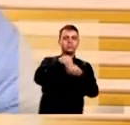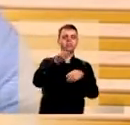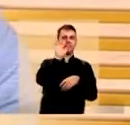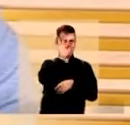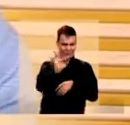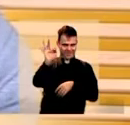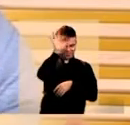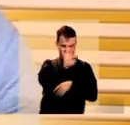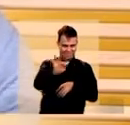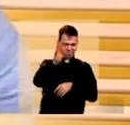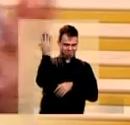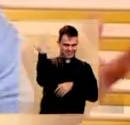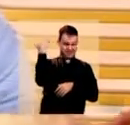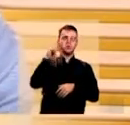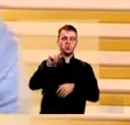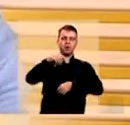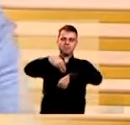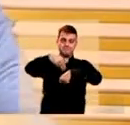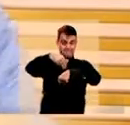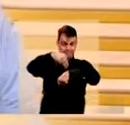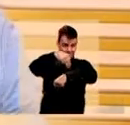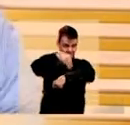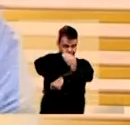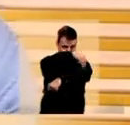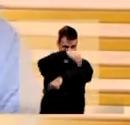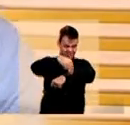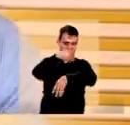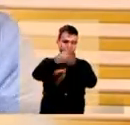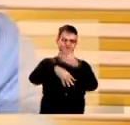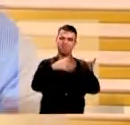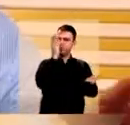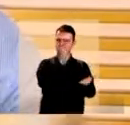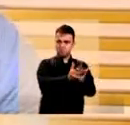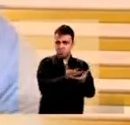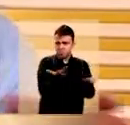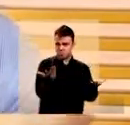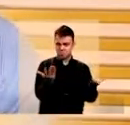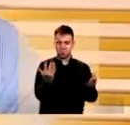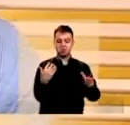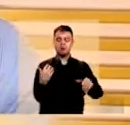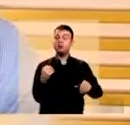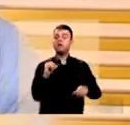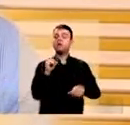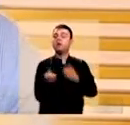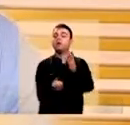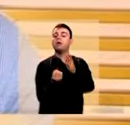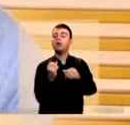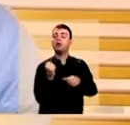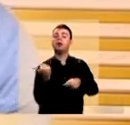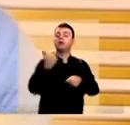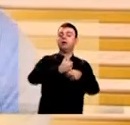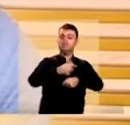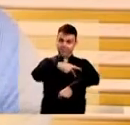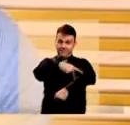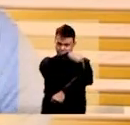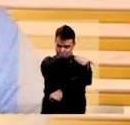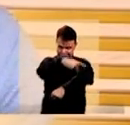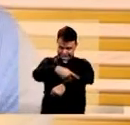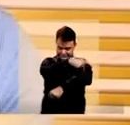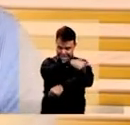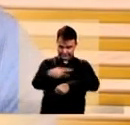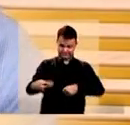escolas que antigamente havia o normal, que era tão bom, e acabaram com o normal, fizeram uma coisa mais pasteurizada. Então, o professor